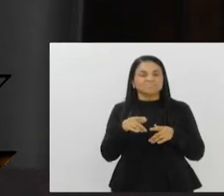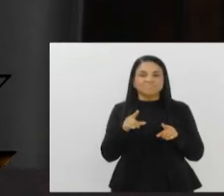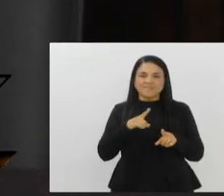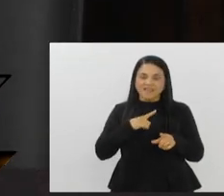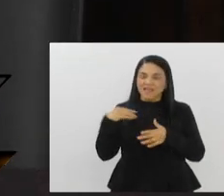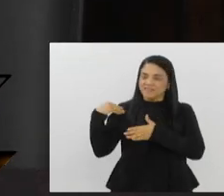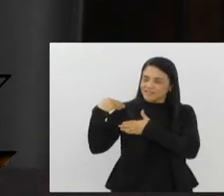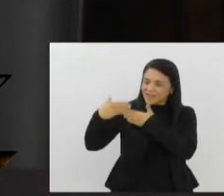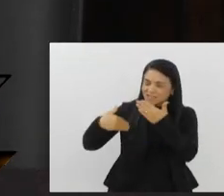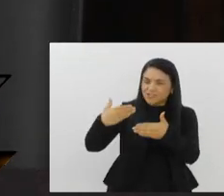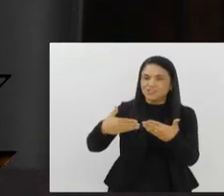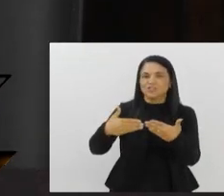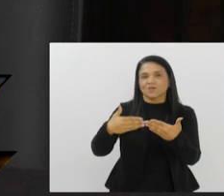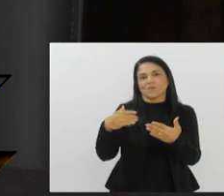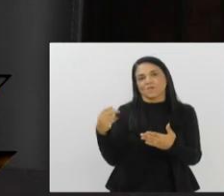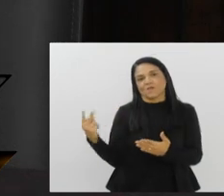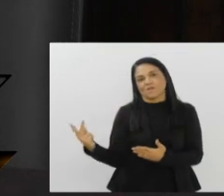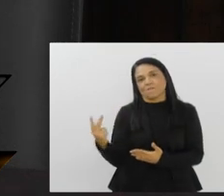trajetória